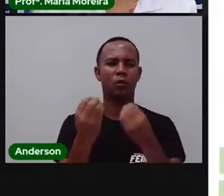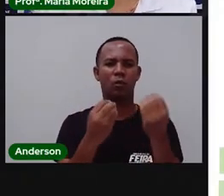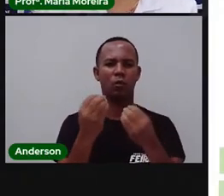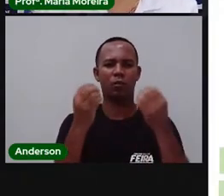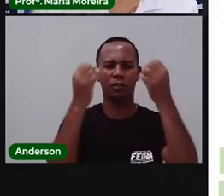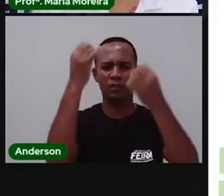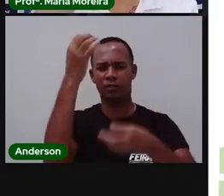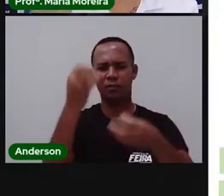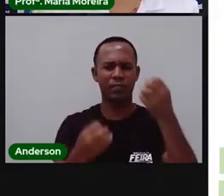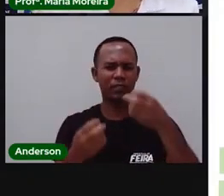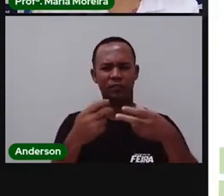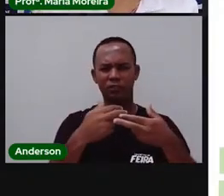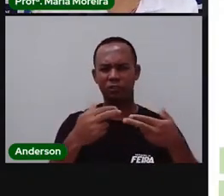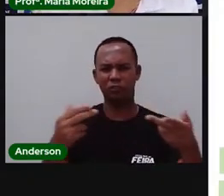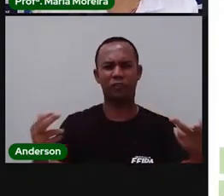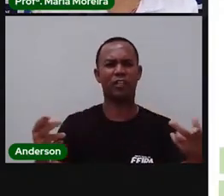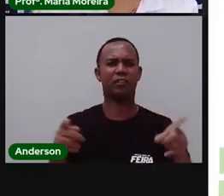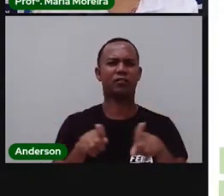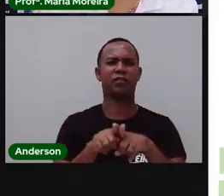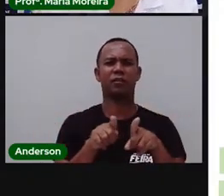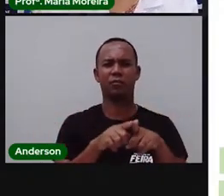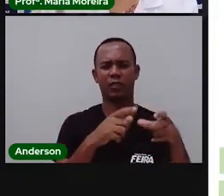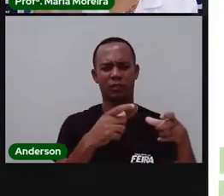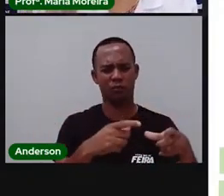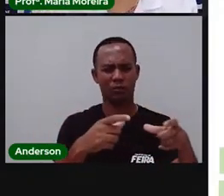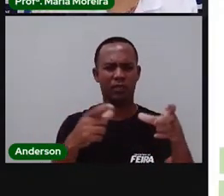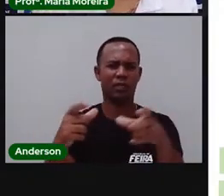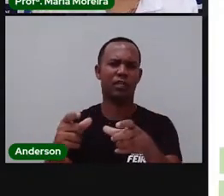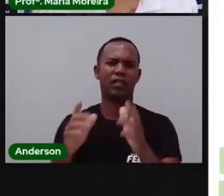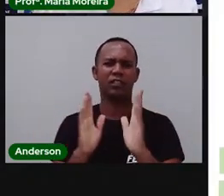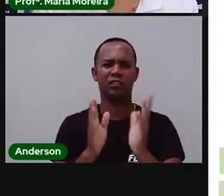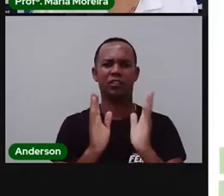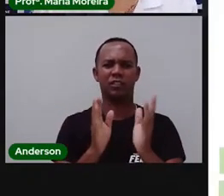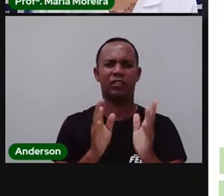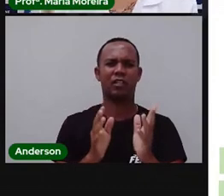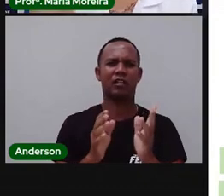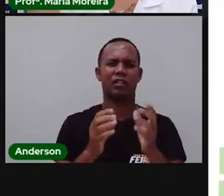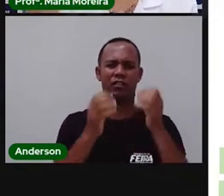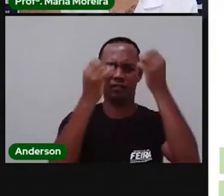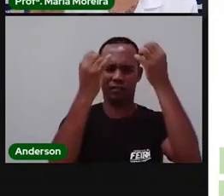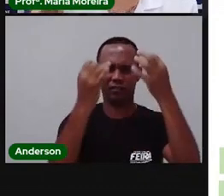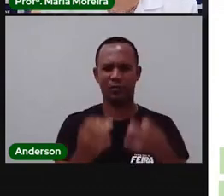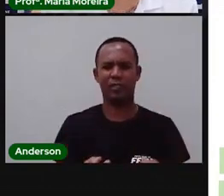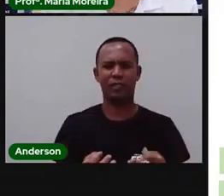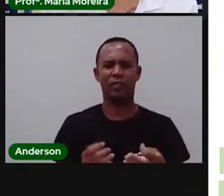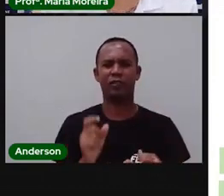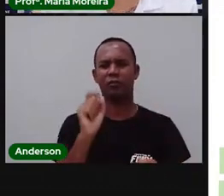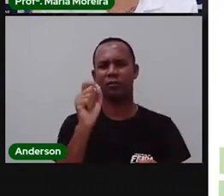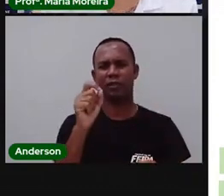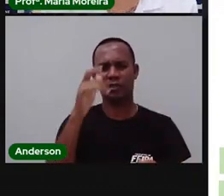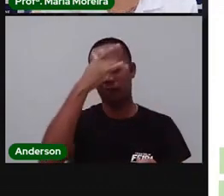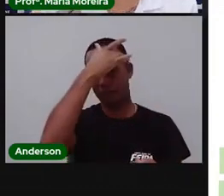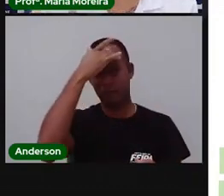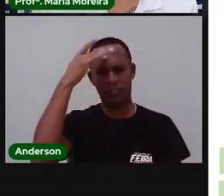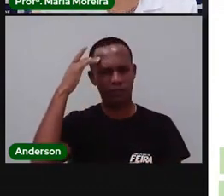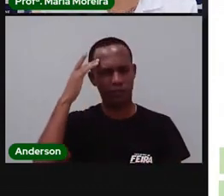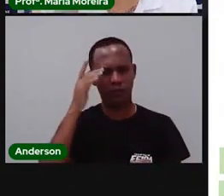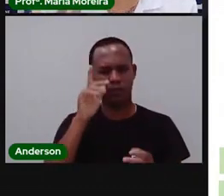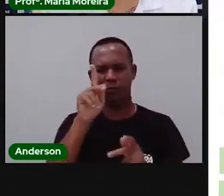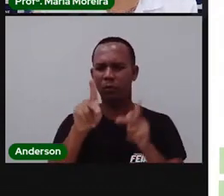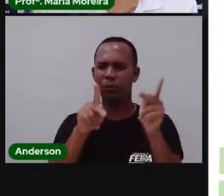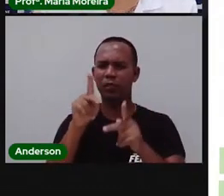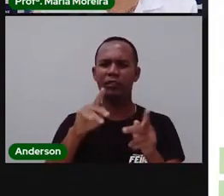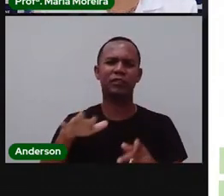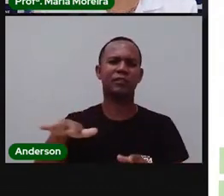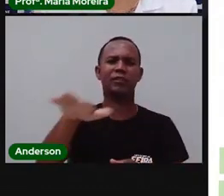várias coisas, vários pontos turísticos, falamos sobre a economia, sobre a população, falamos sobre